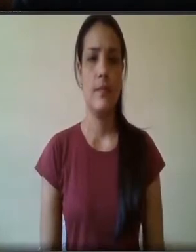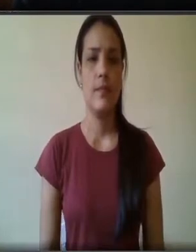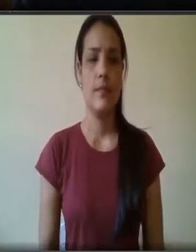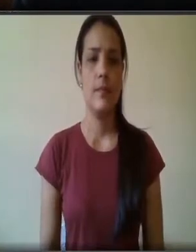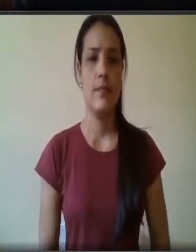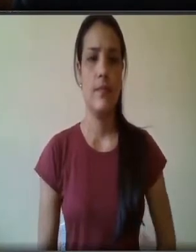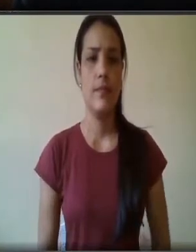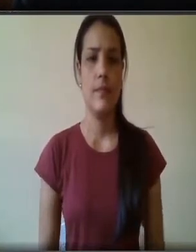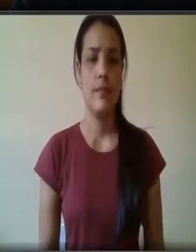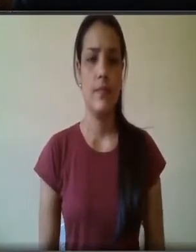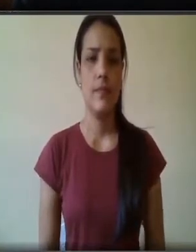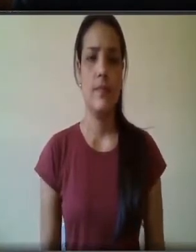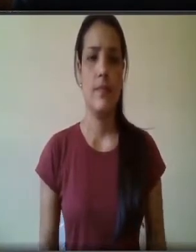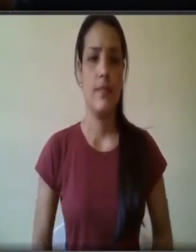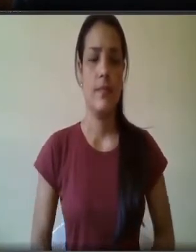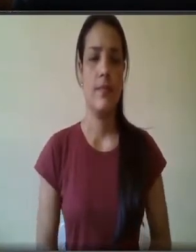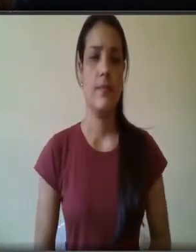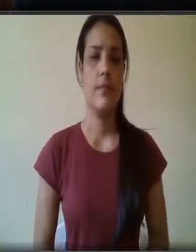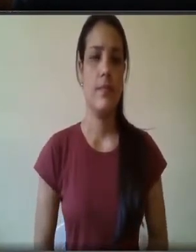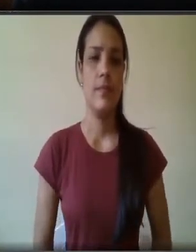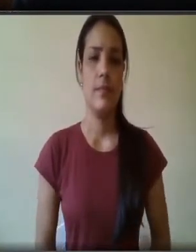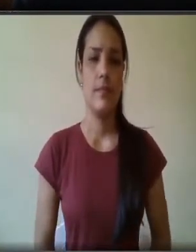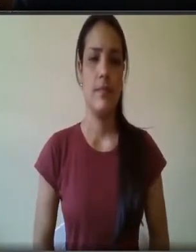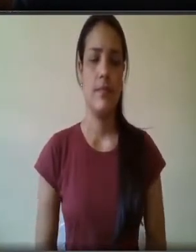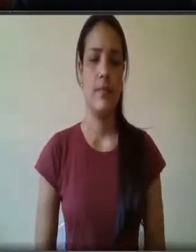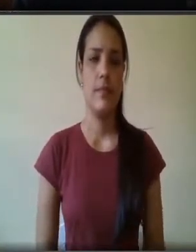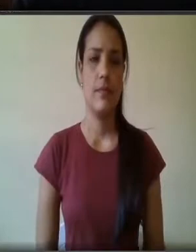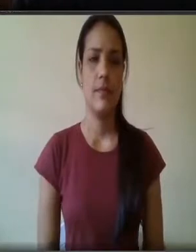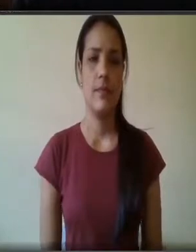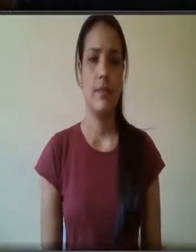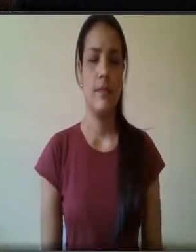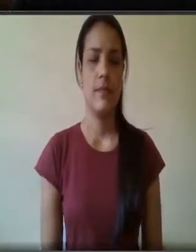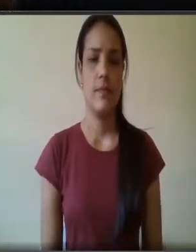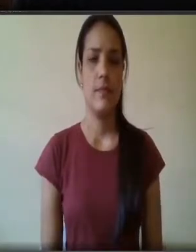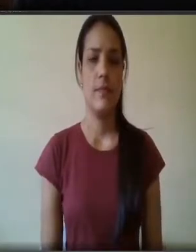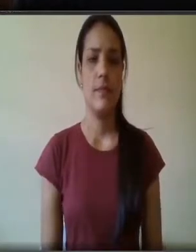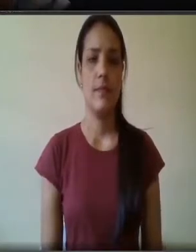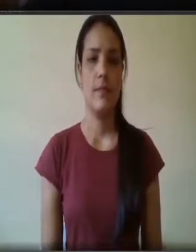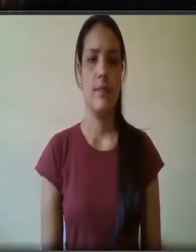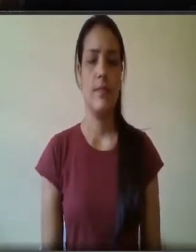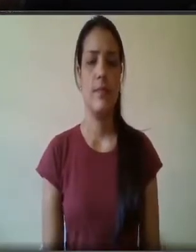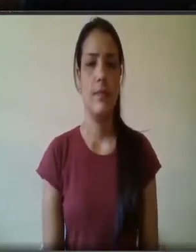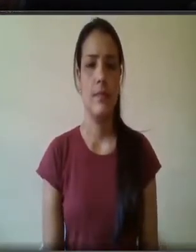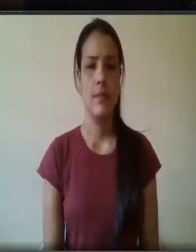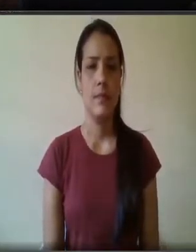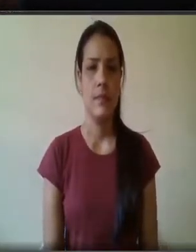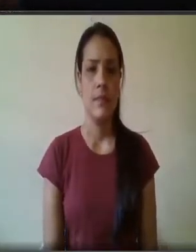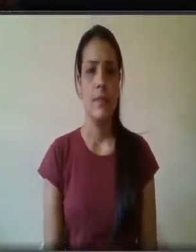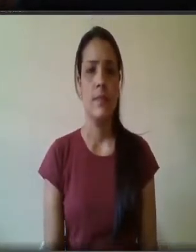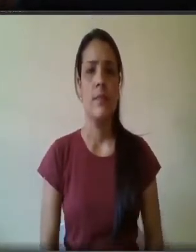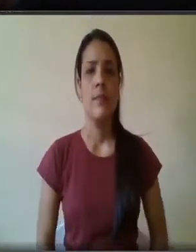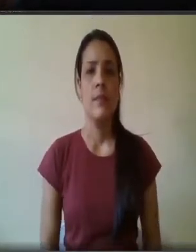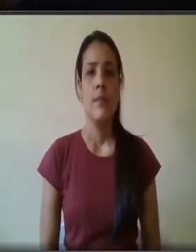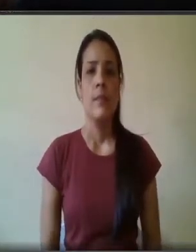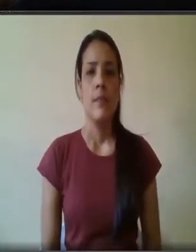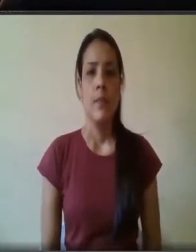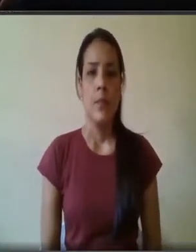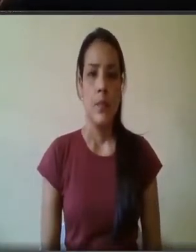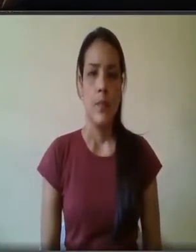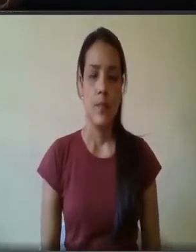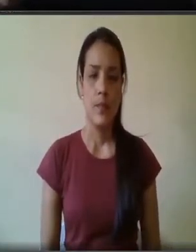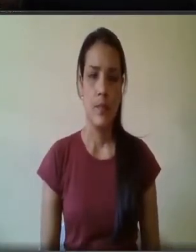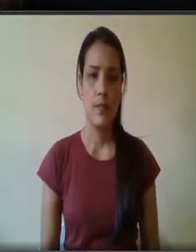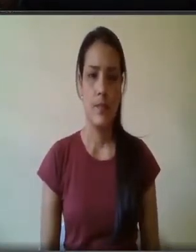mesmo jeito. Ah, tá levantando a placa. 60 milhões, você está vendo 60 milhões